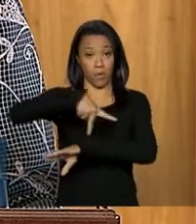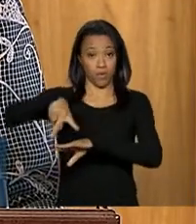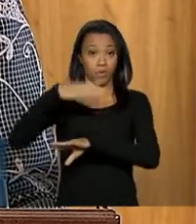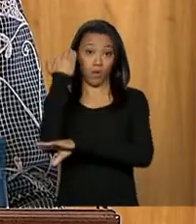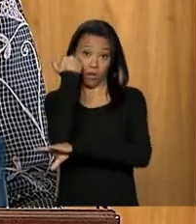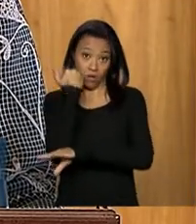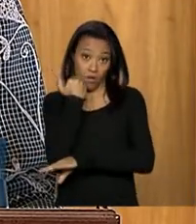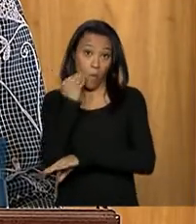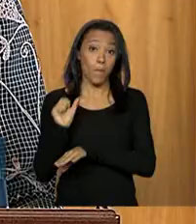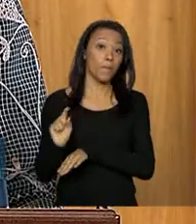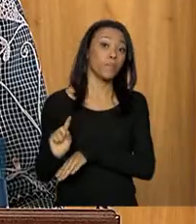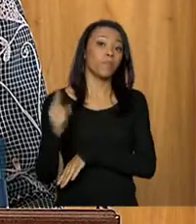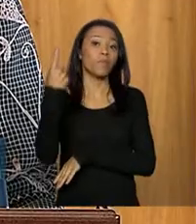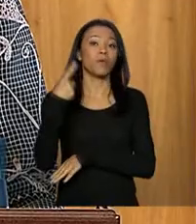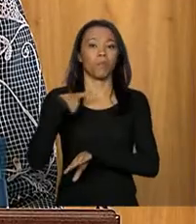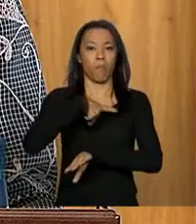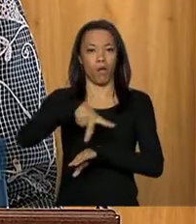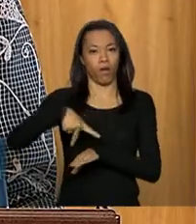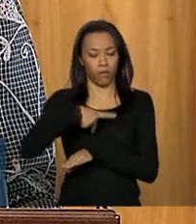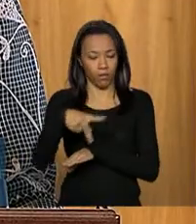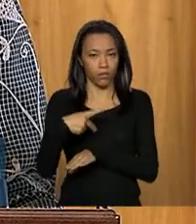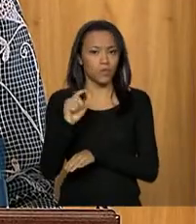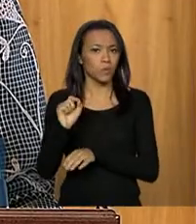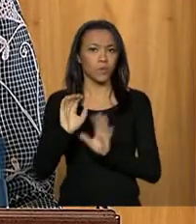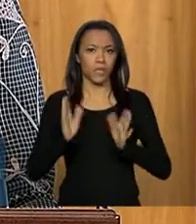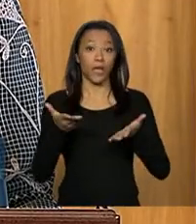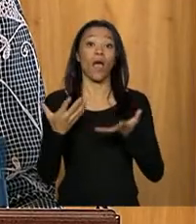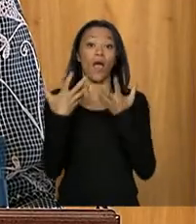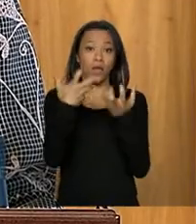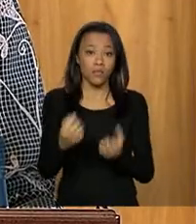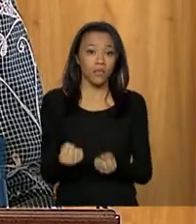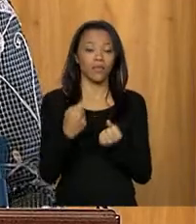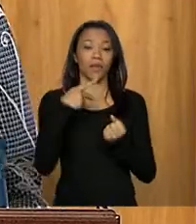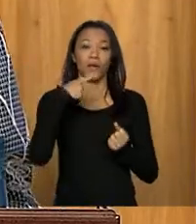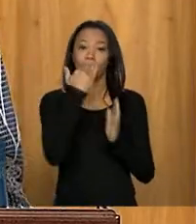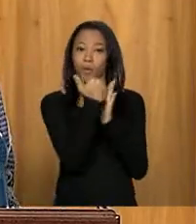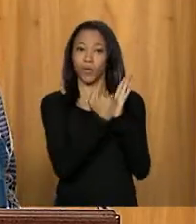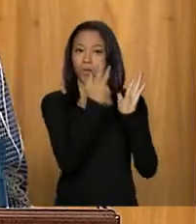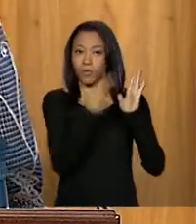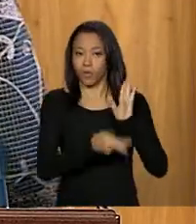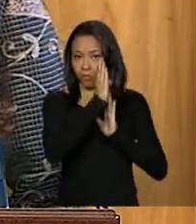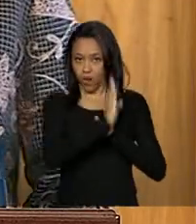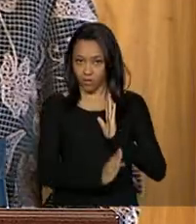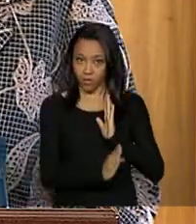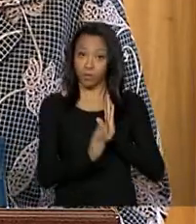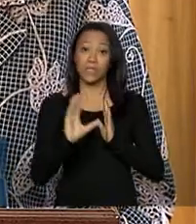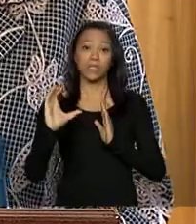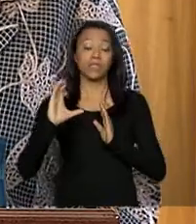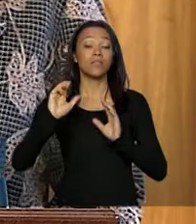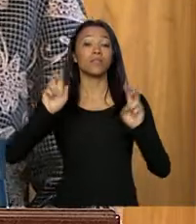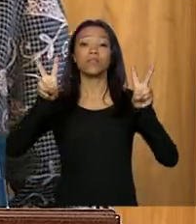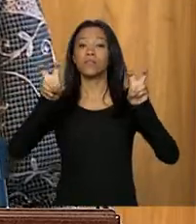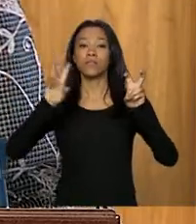asiático a engajar-se no programa Ciências Sem Fronteiras, já tendo